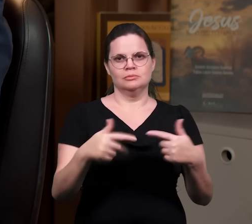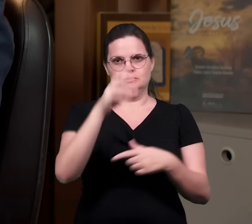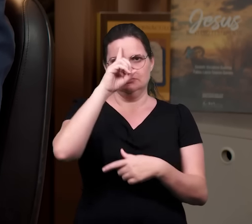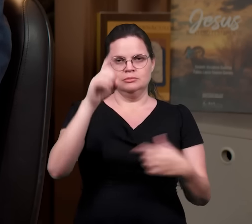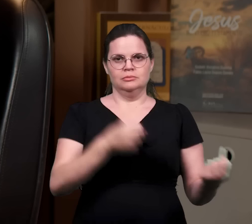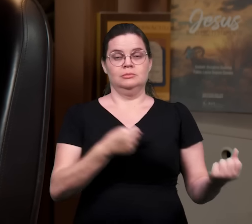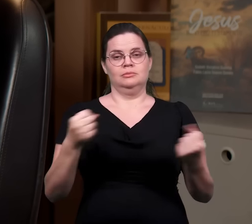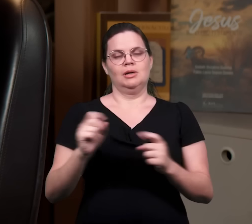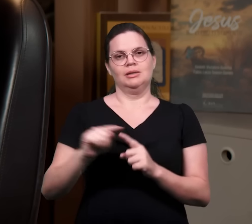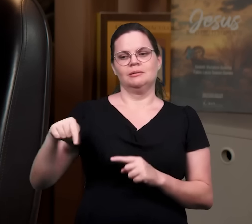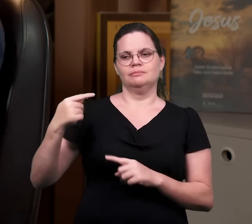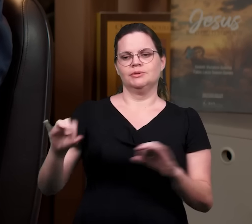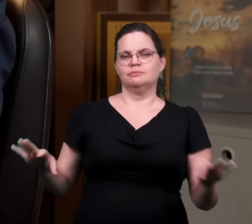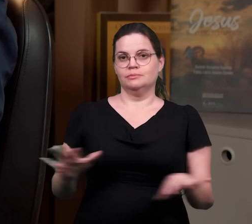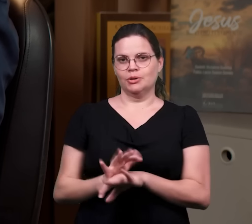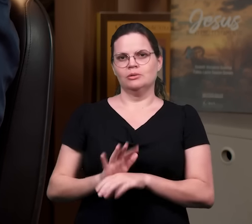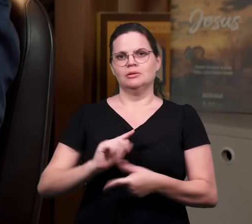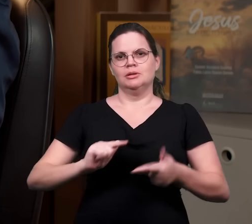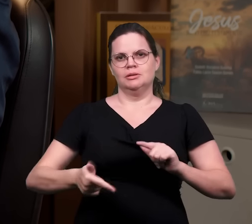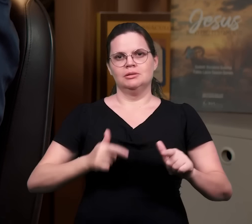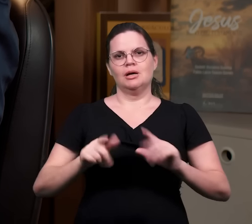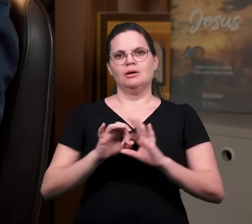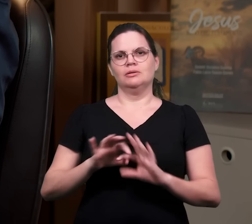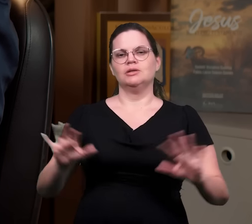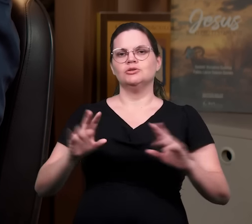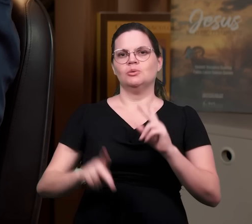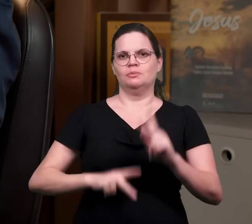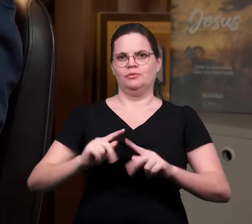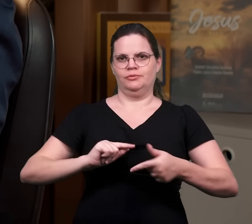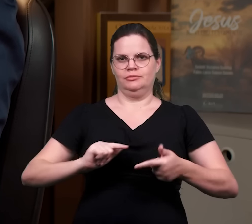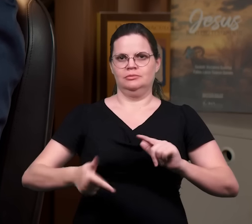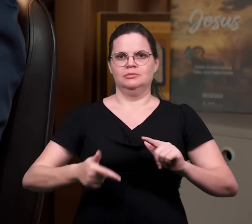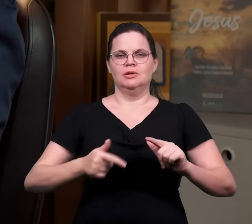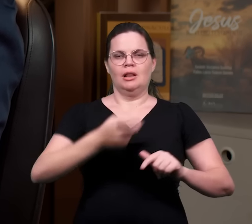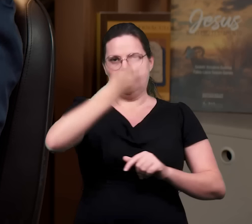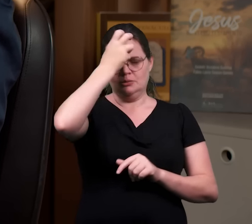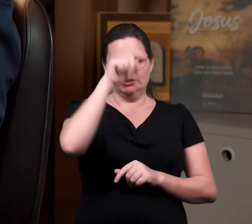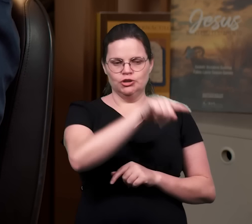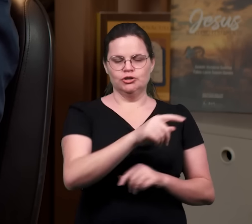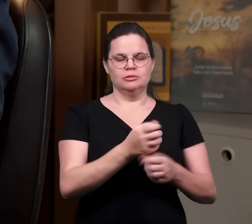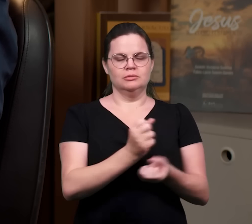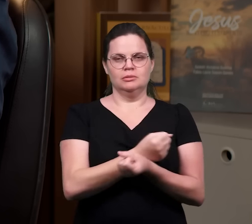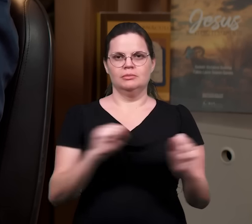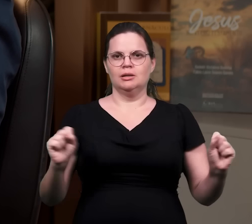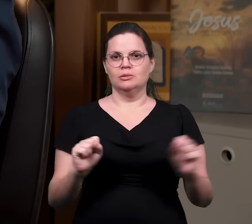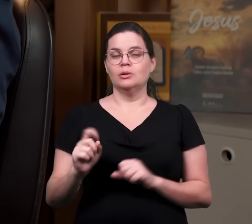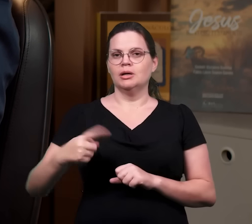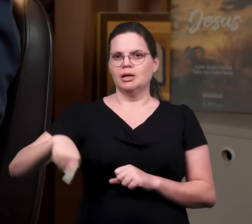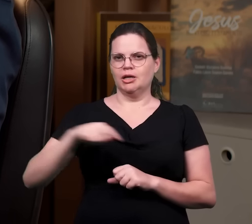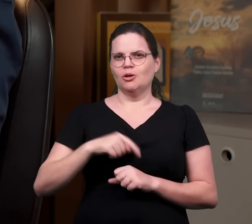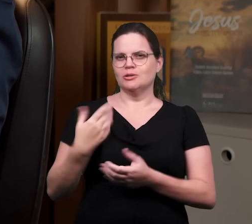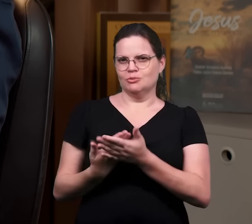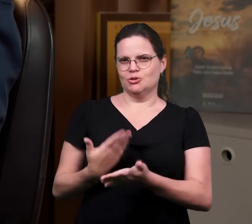né, Israel deixou o Egito para iniciar uma caminhada que nós até estamos estudando muito neste ano na